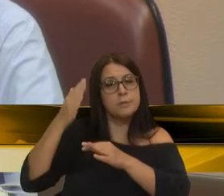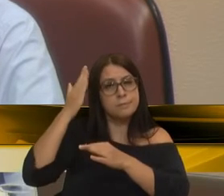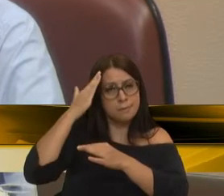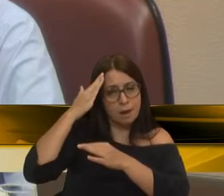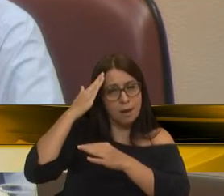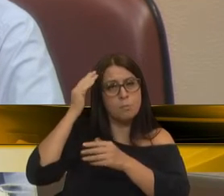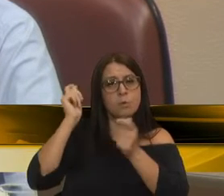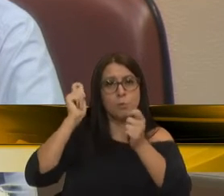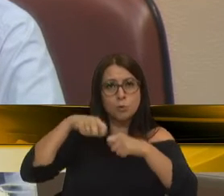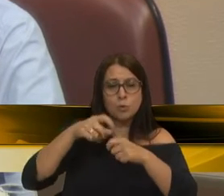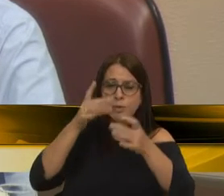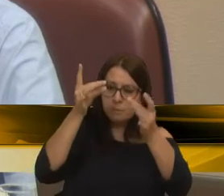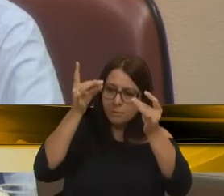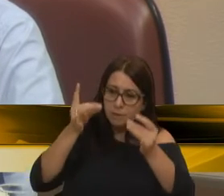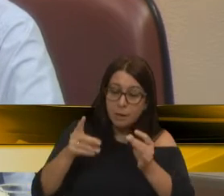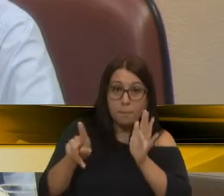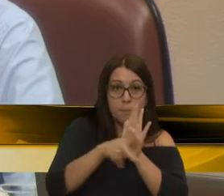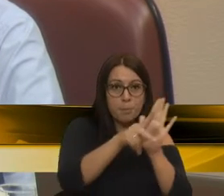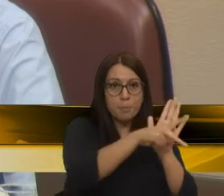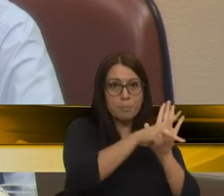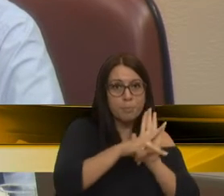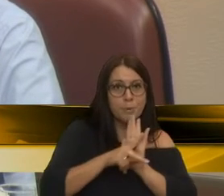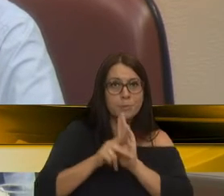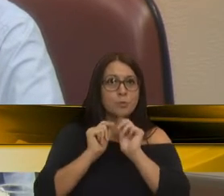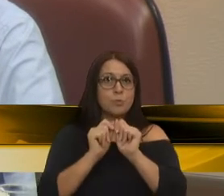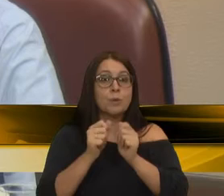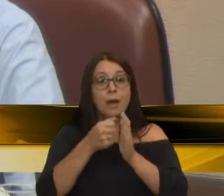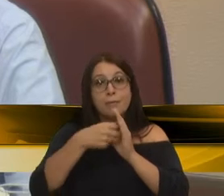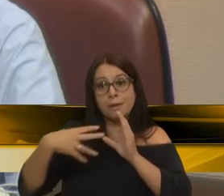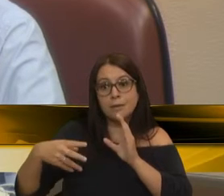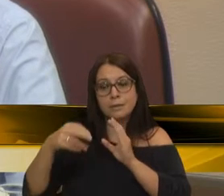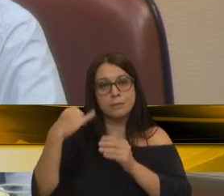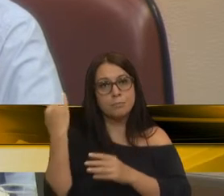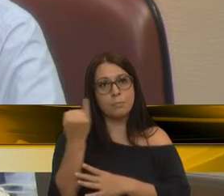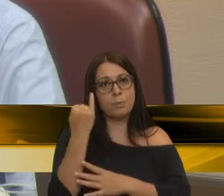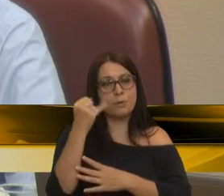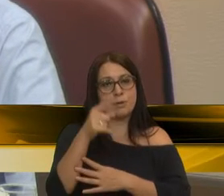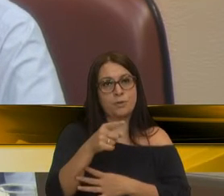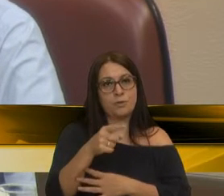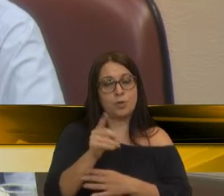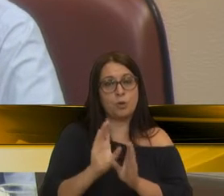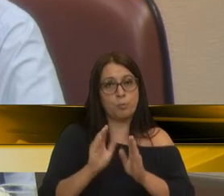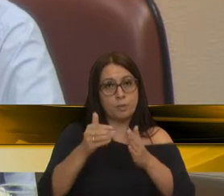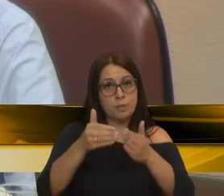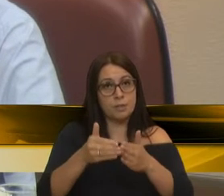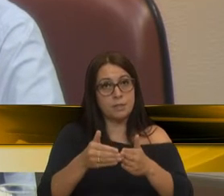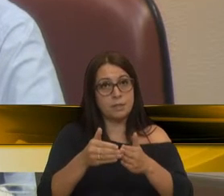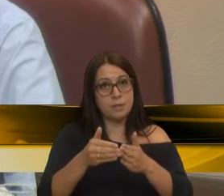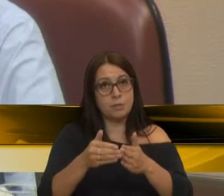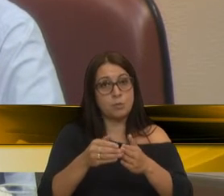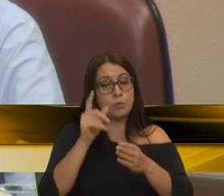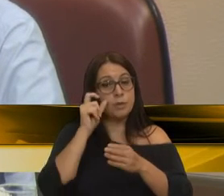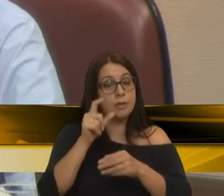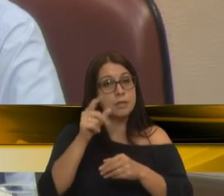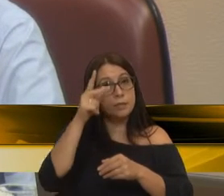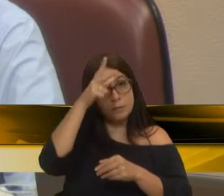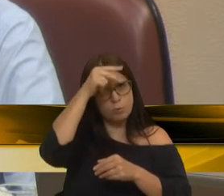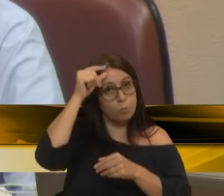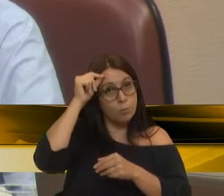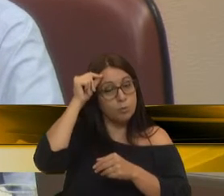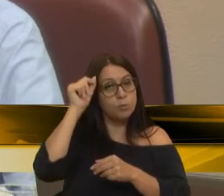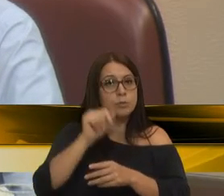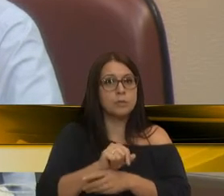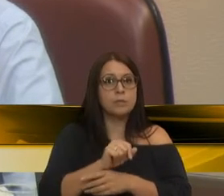peculiaridades próprias sendo a sua característica essencial à condição de proteger o interesse público a partir das chamadas